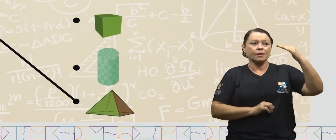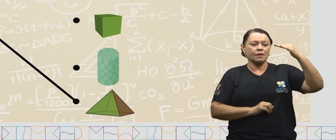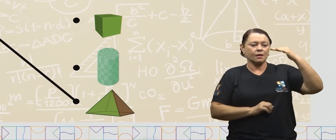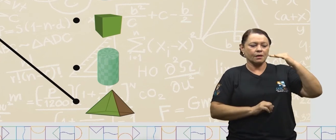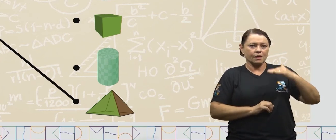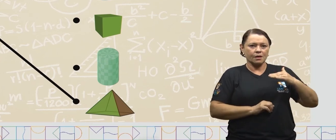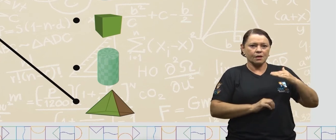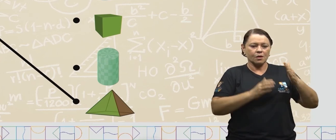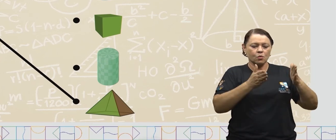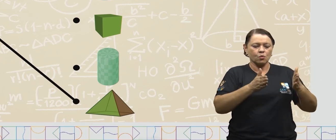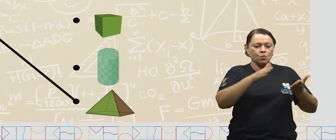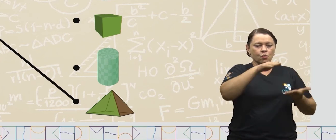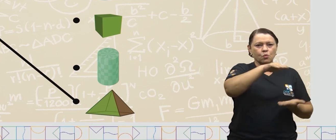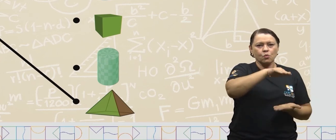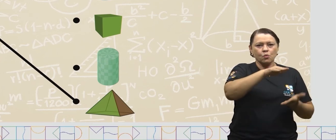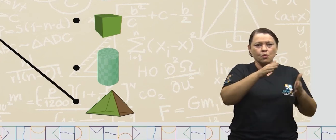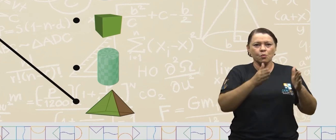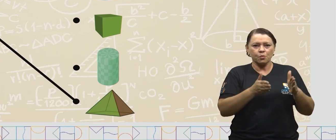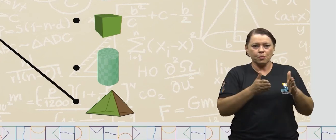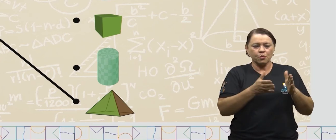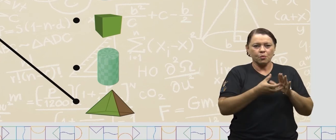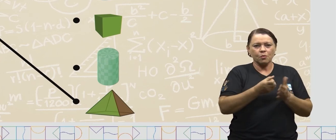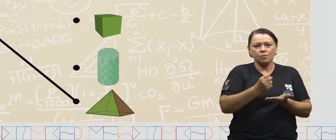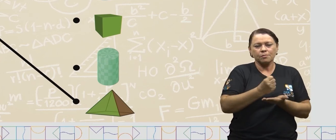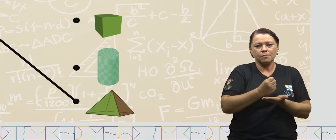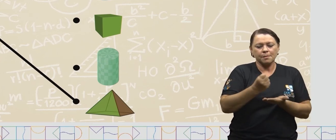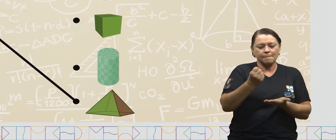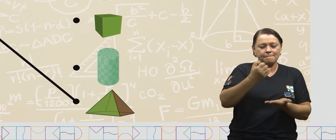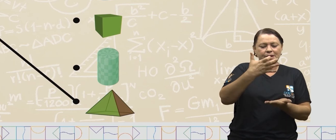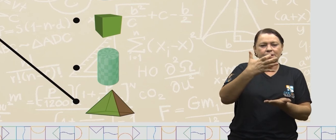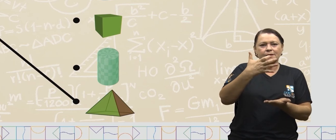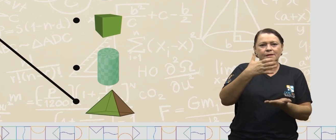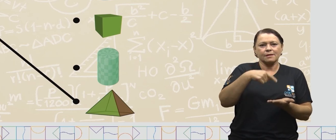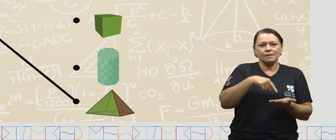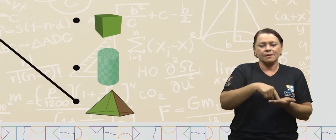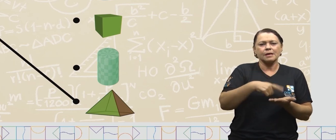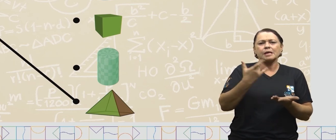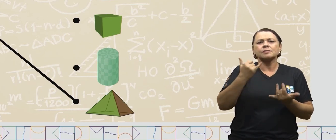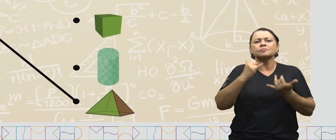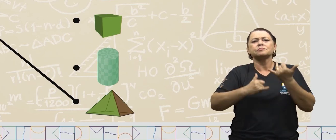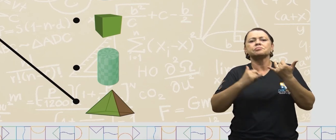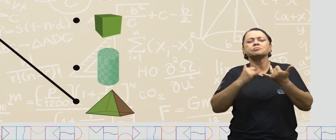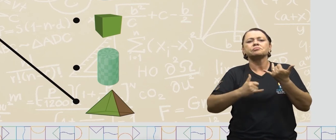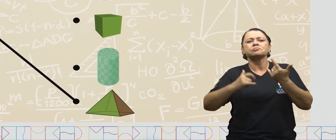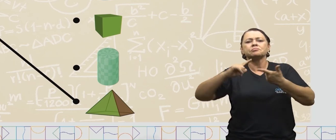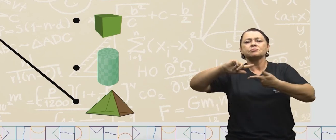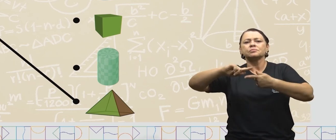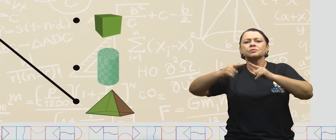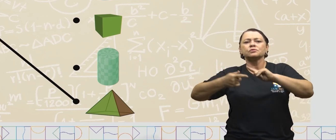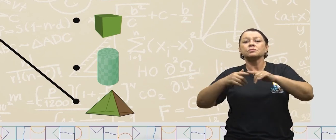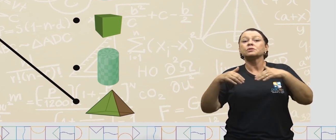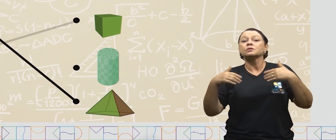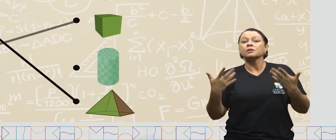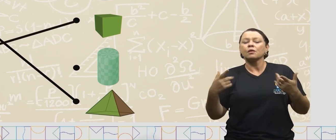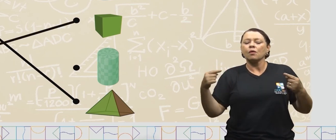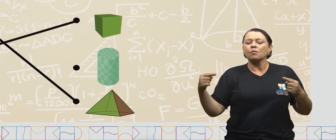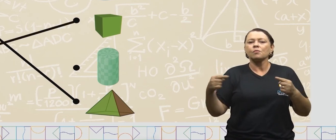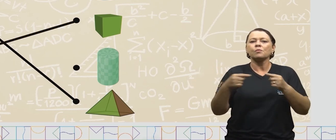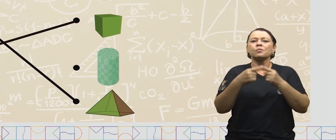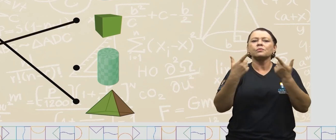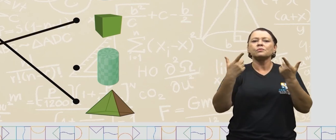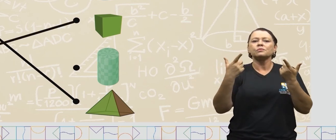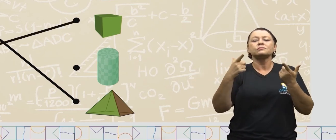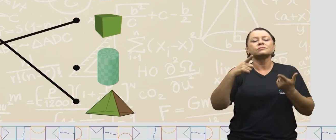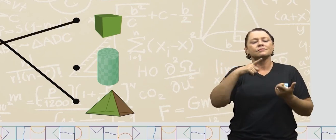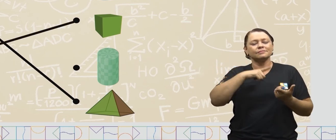a próxima imagem, nós temos aí um dado. O dado, ele se aproxima de qual forma? Vamos ligar? Muito